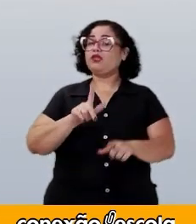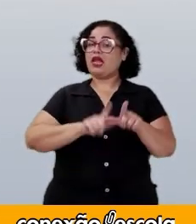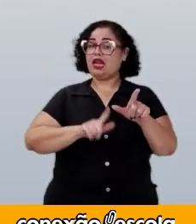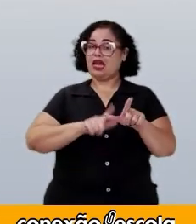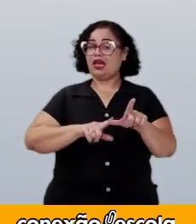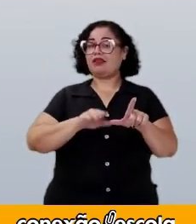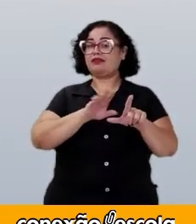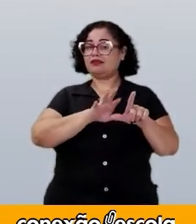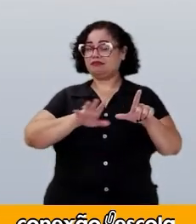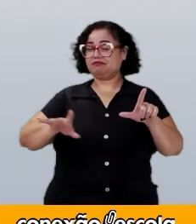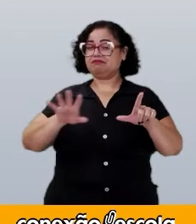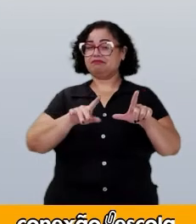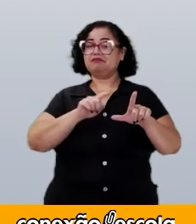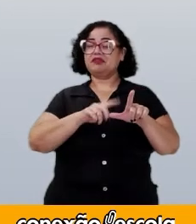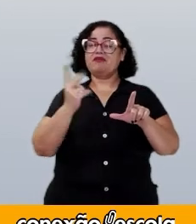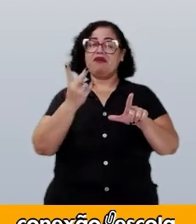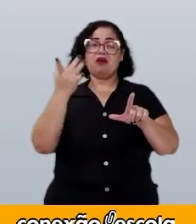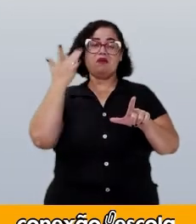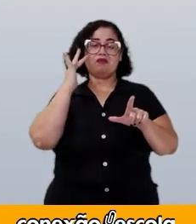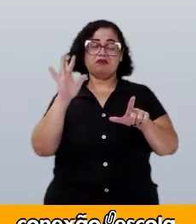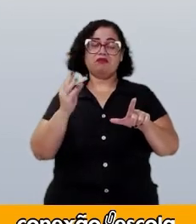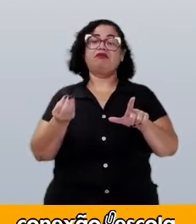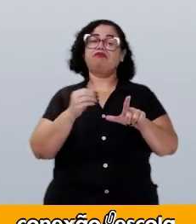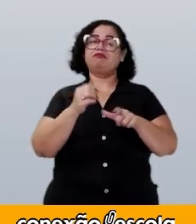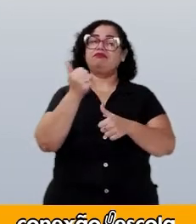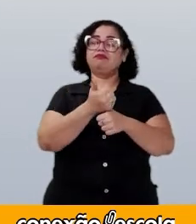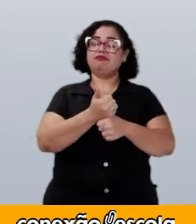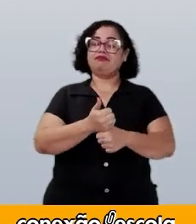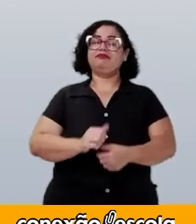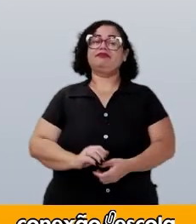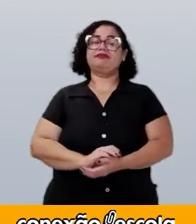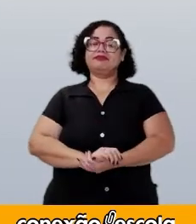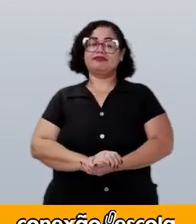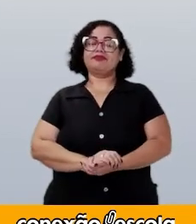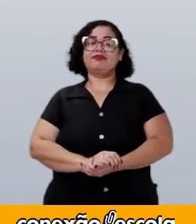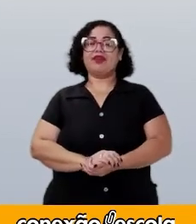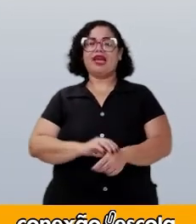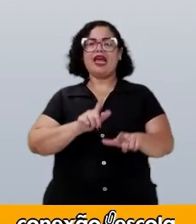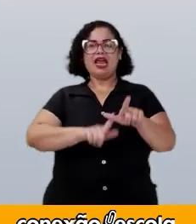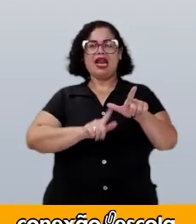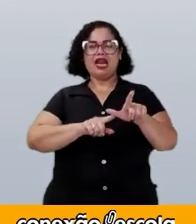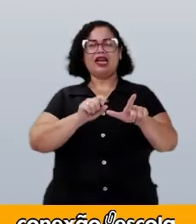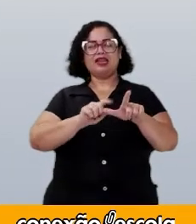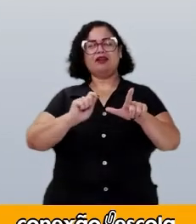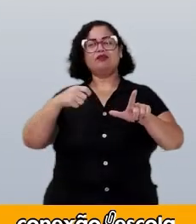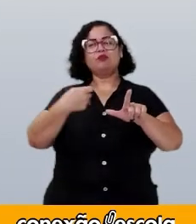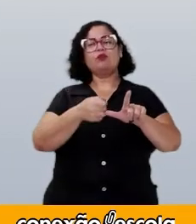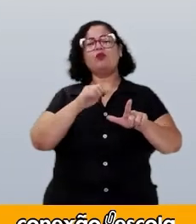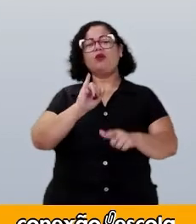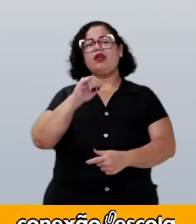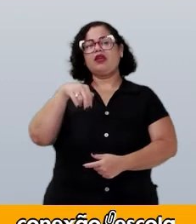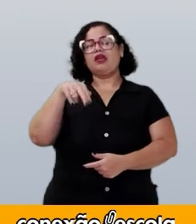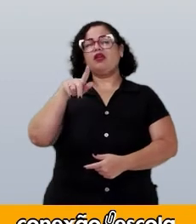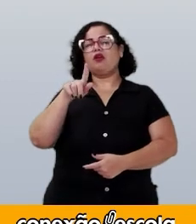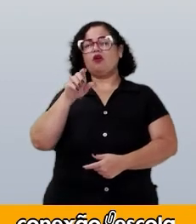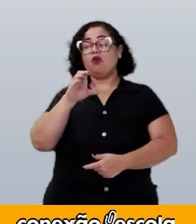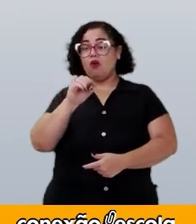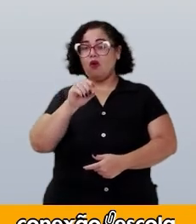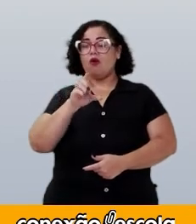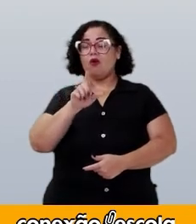para representar valores desconhecidos. A letra é chamada de incógnita quando ela